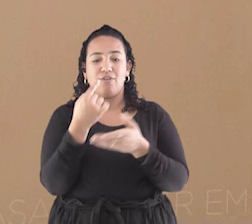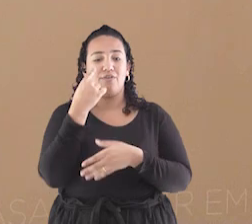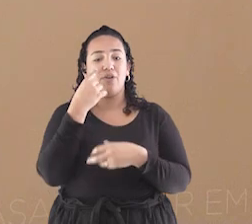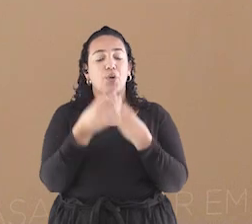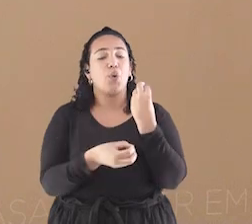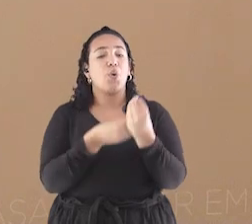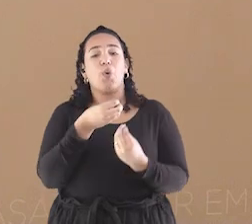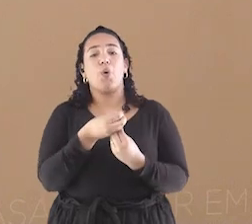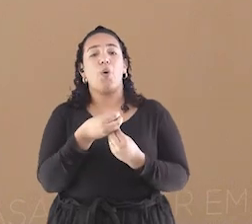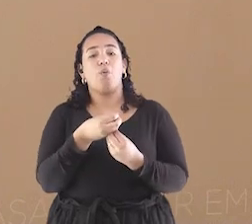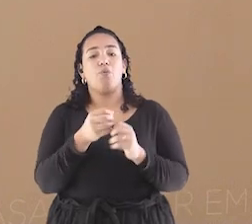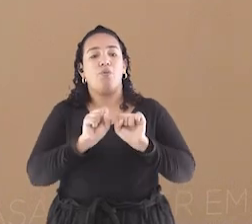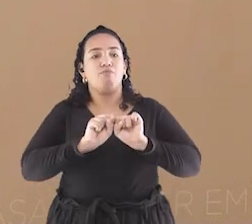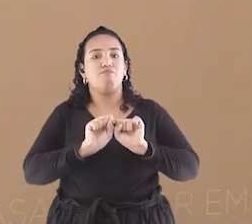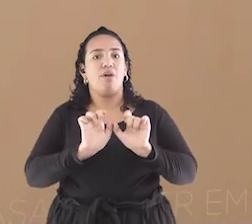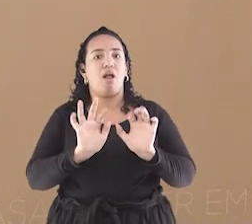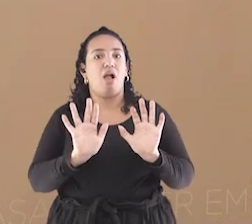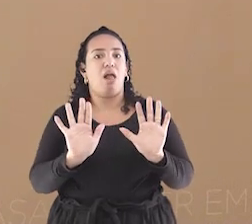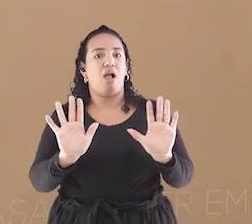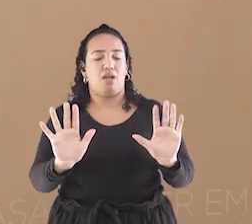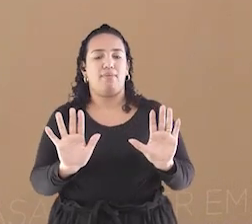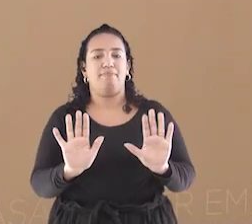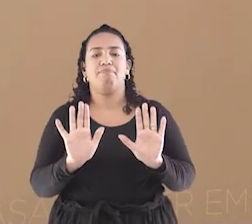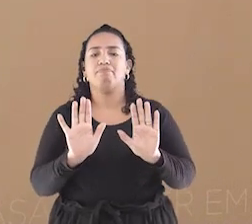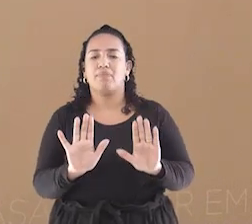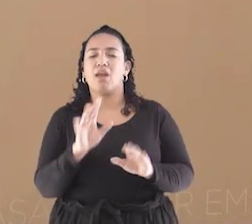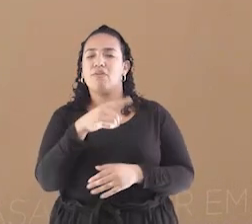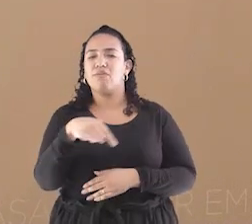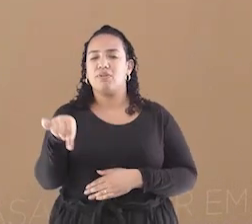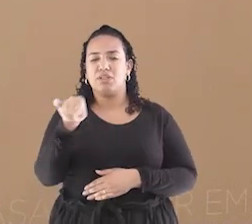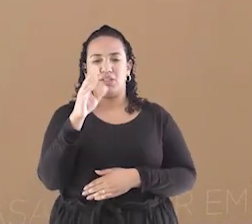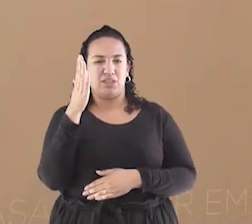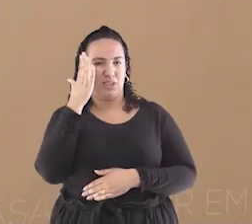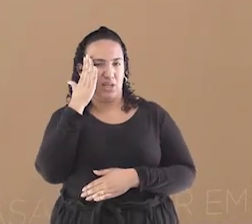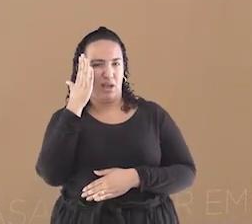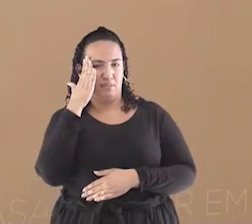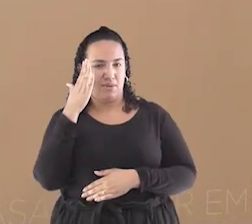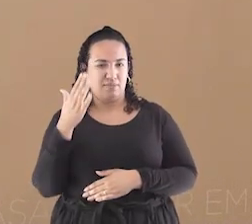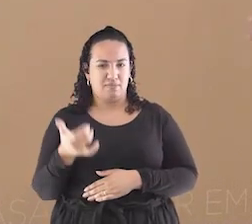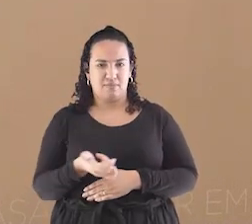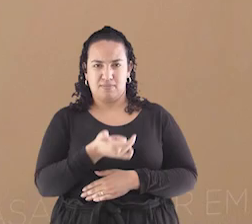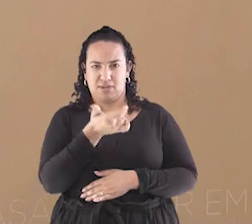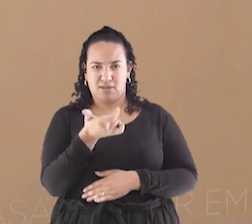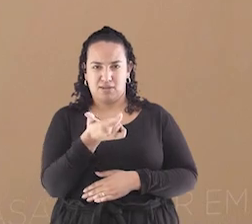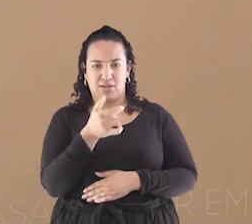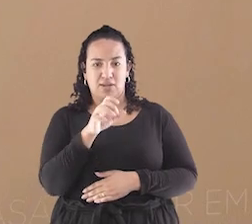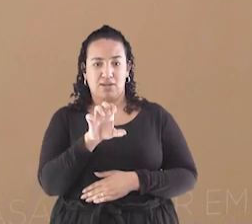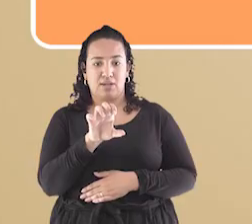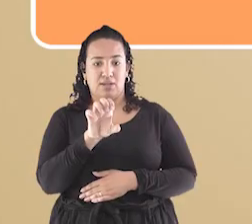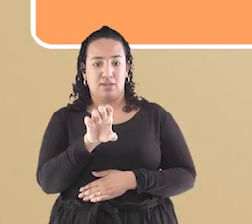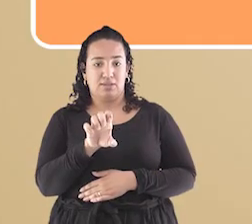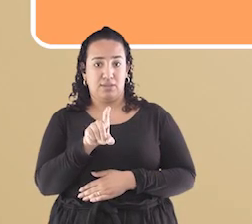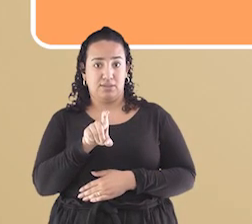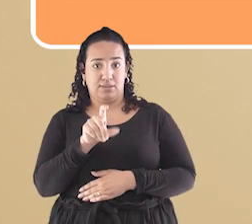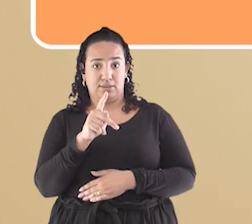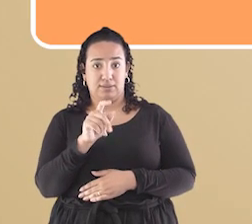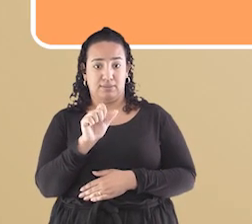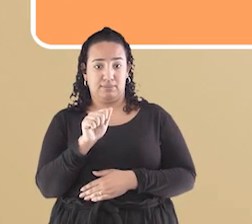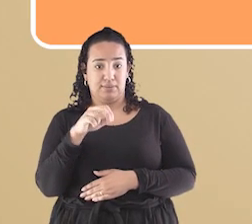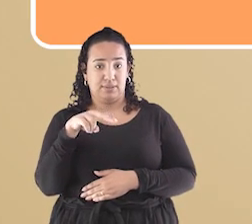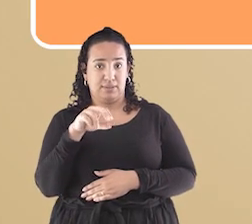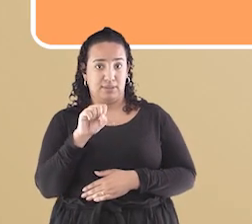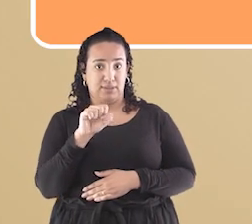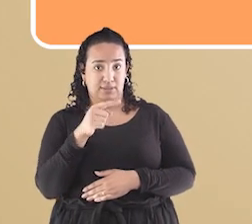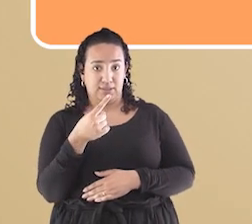começaram seu processo de expansão. E falando nisso, você sabe o que significa a expressão a expansão do Velho Mundo? Velho Mundo é